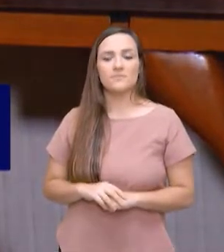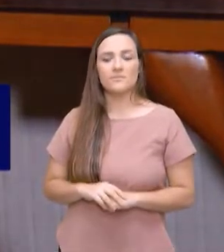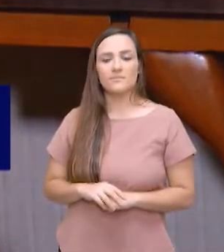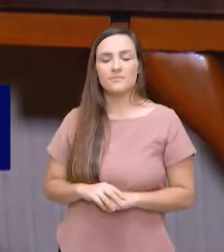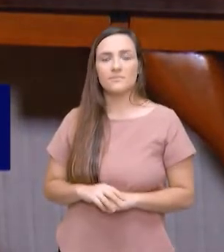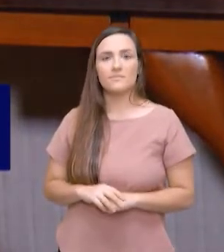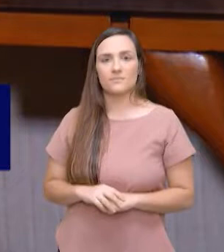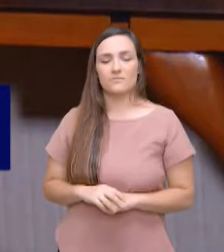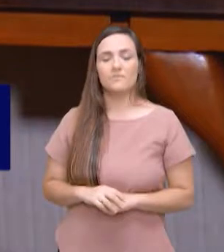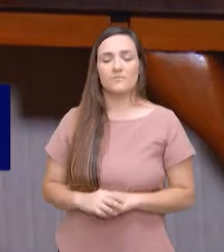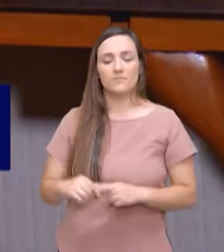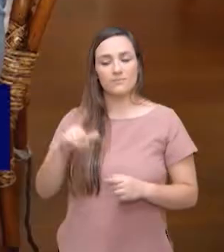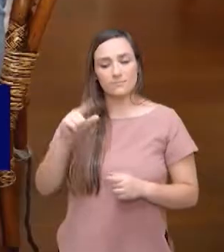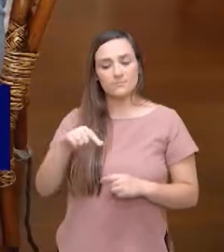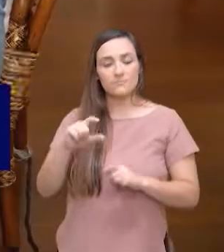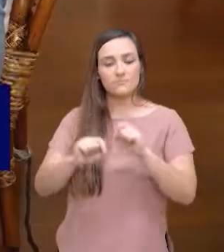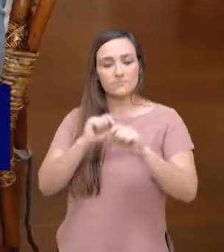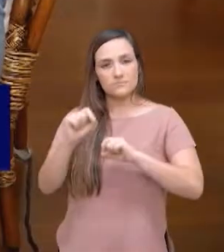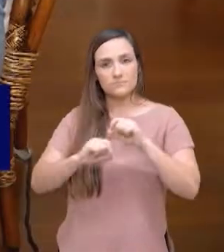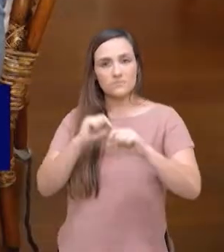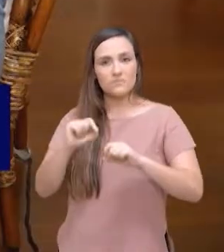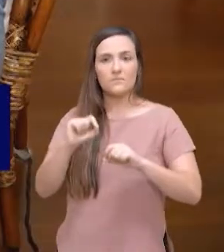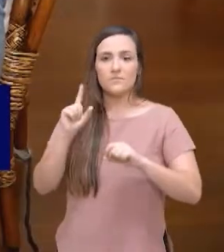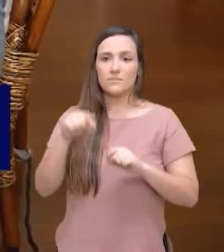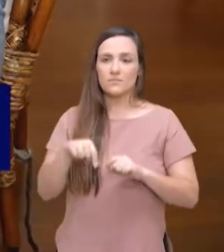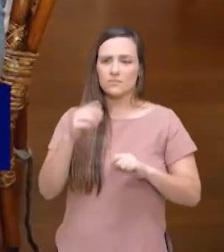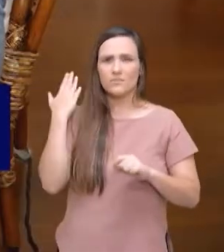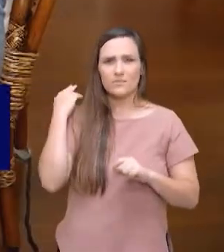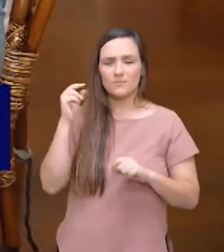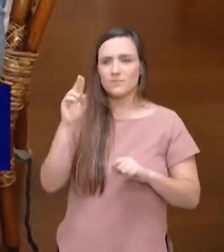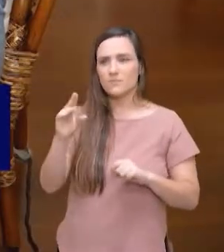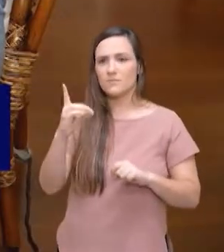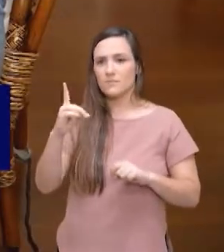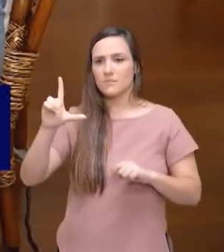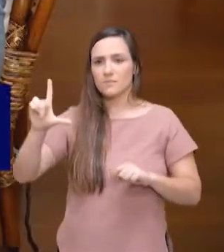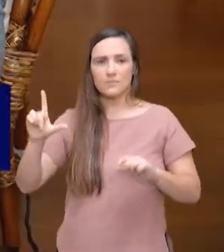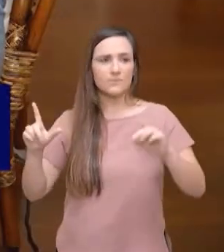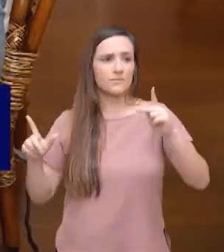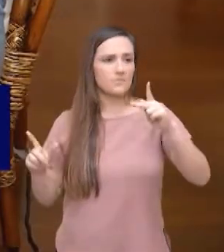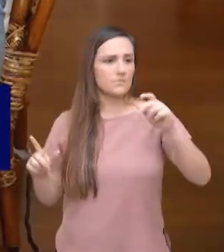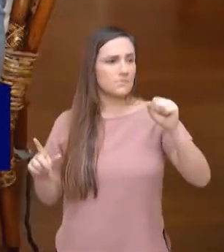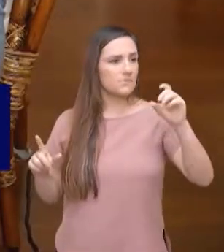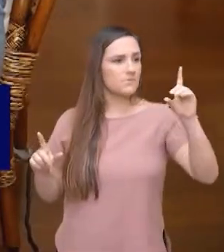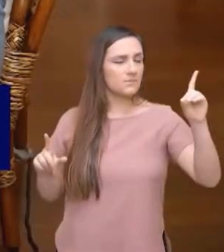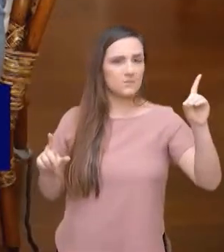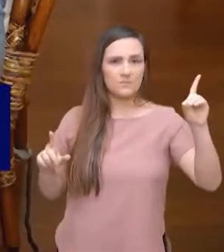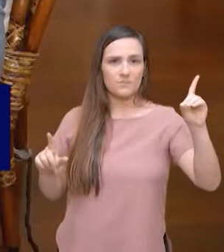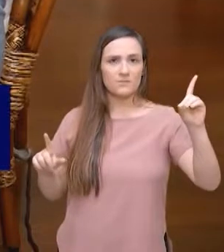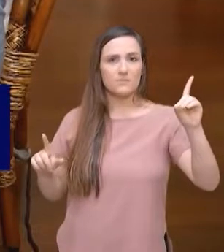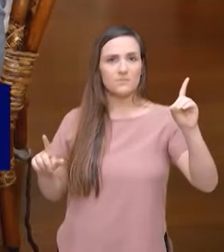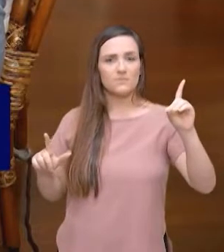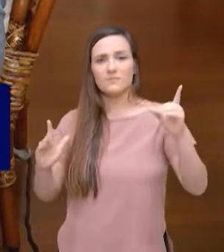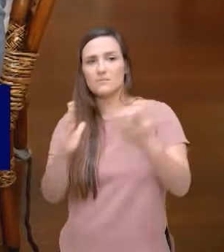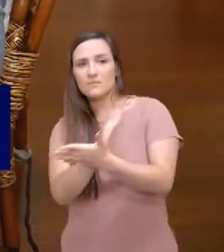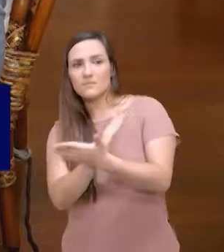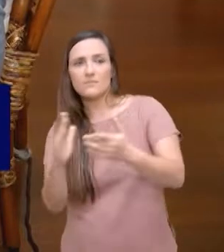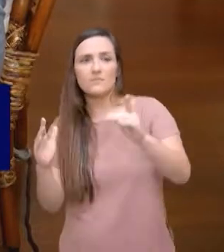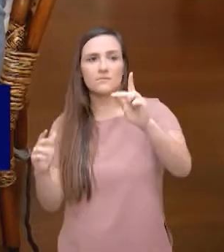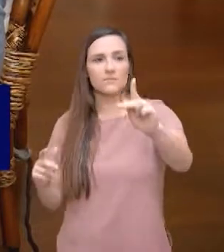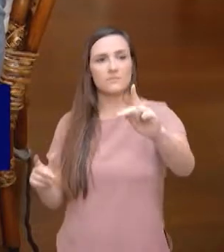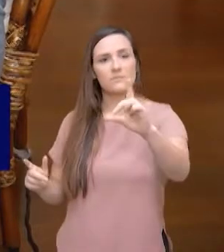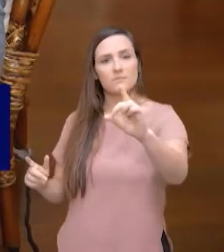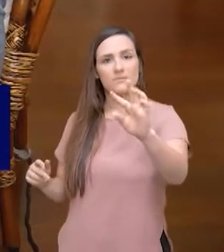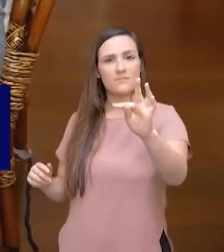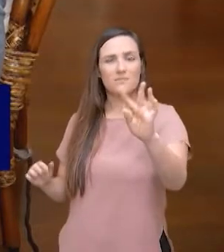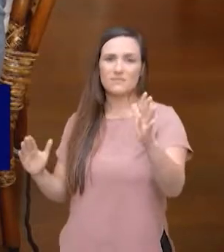consciência do eleitorado aqui. Ou era da UDN, ou era do PSD e algum grupo do PTB.